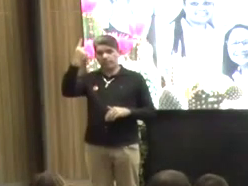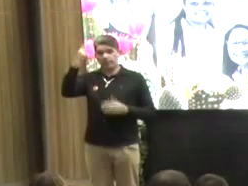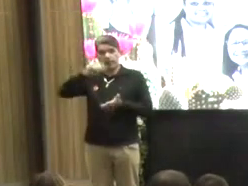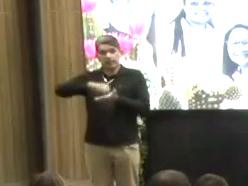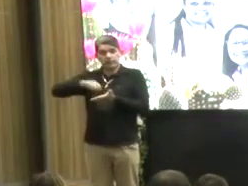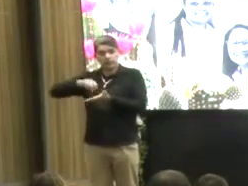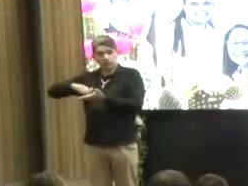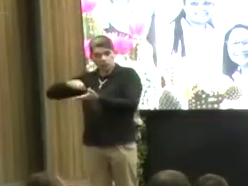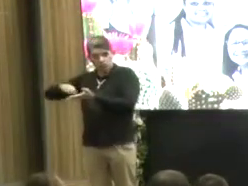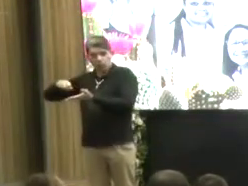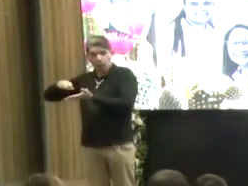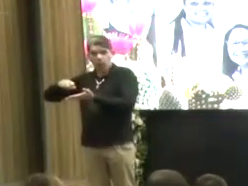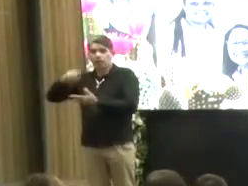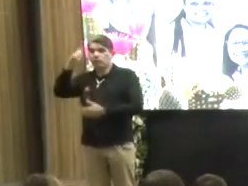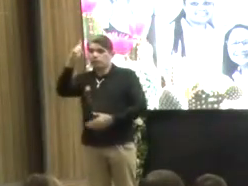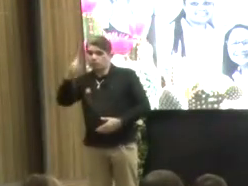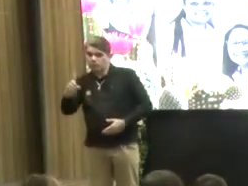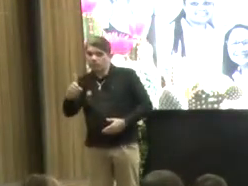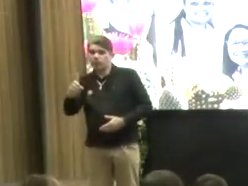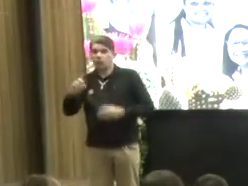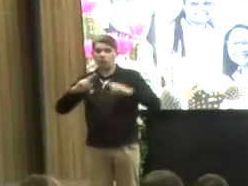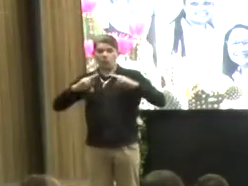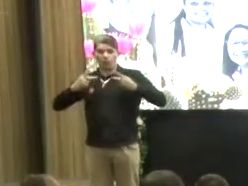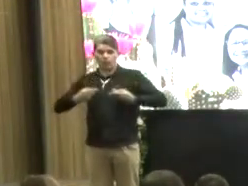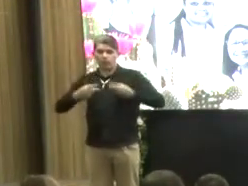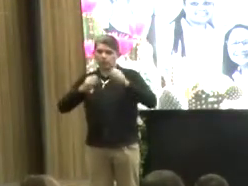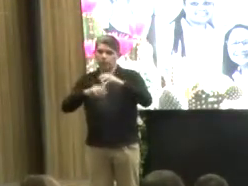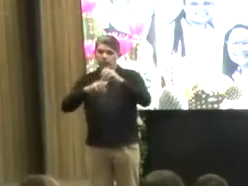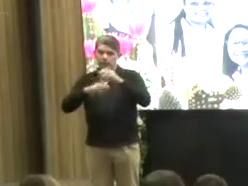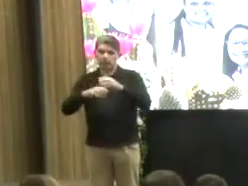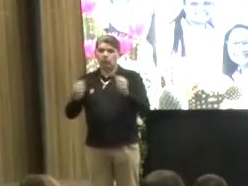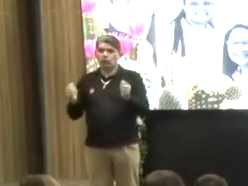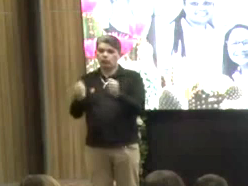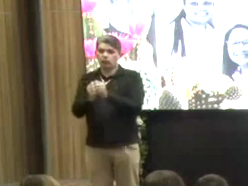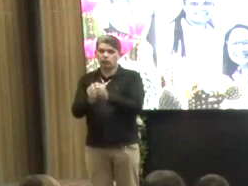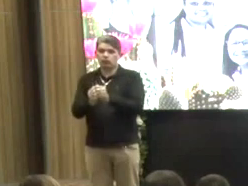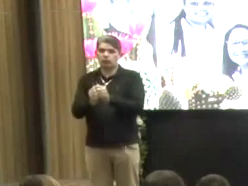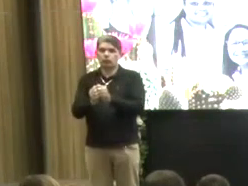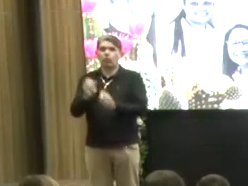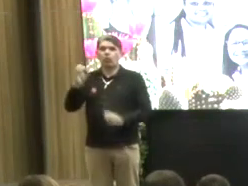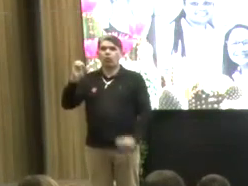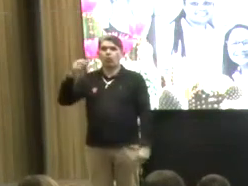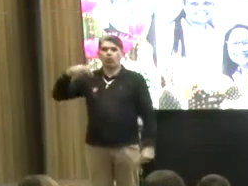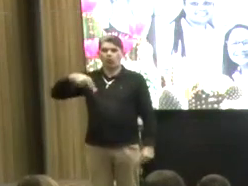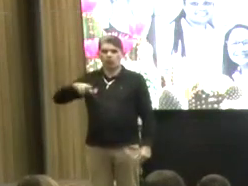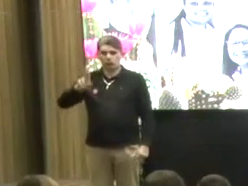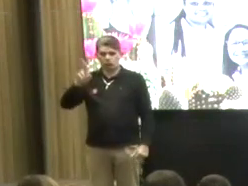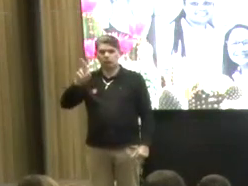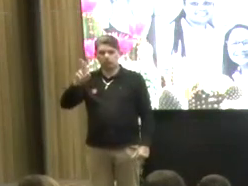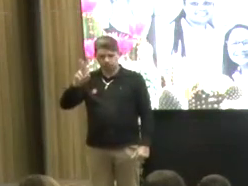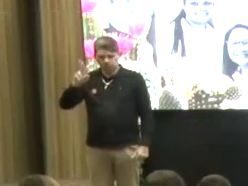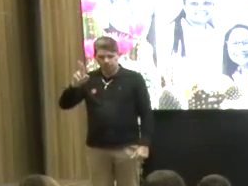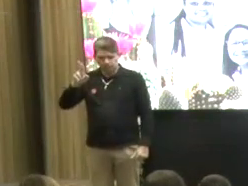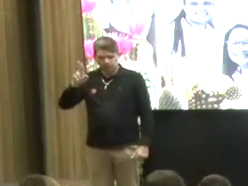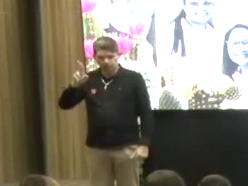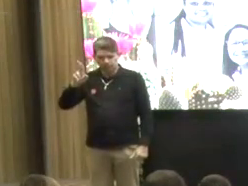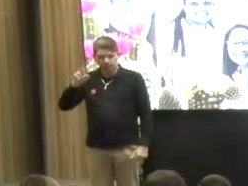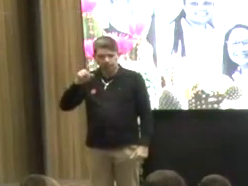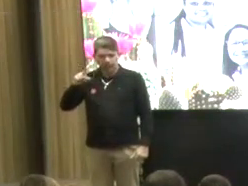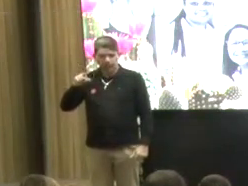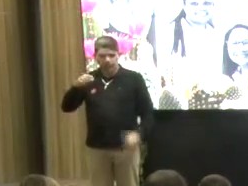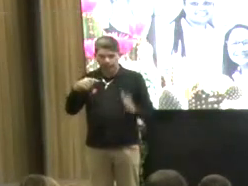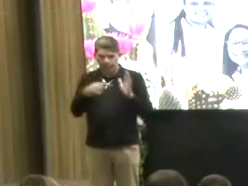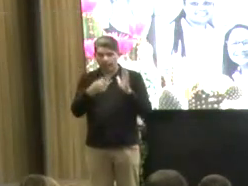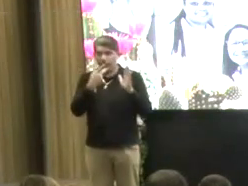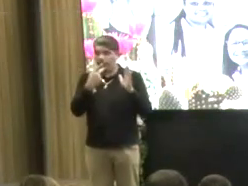humano à educação junto às Nações Unidas. E ela dizia, olha, para garantir o direito à